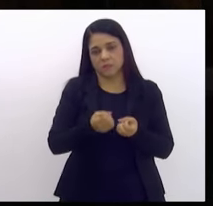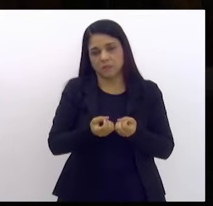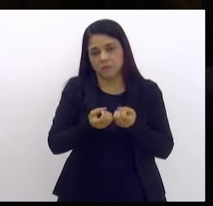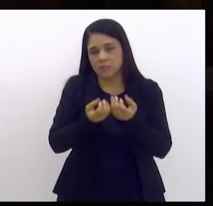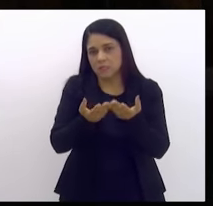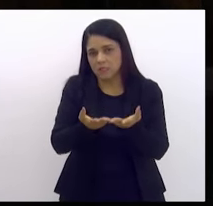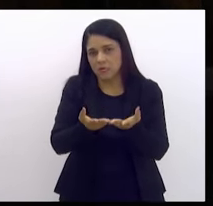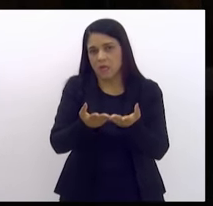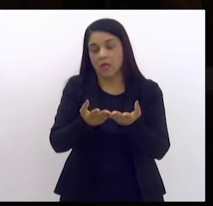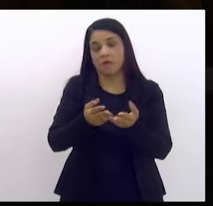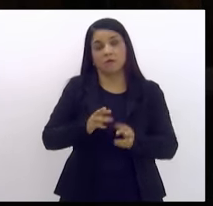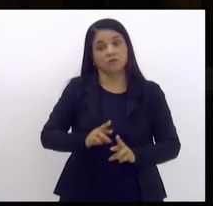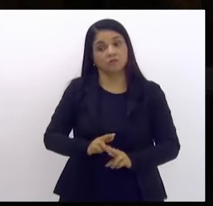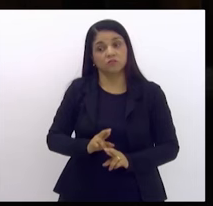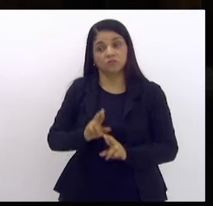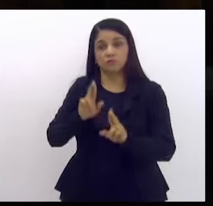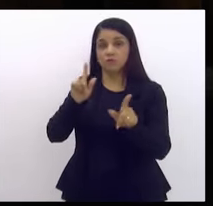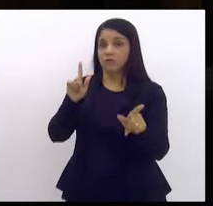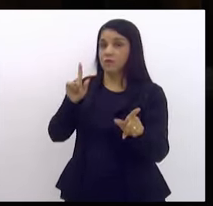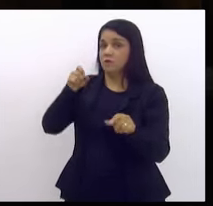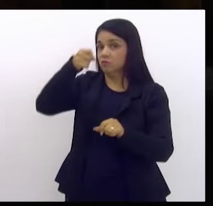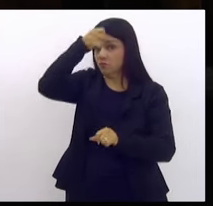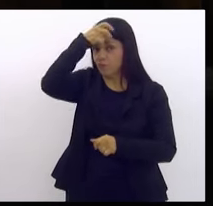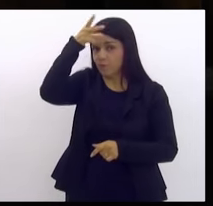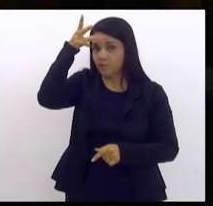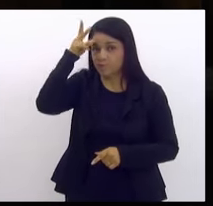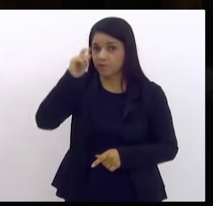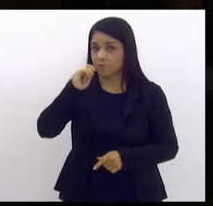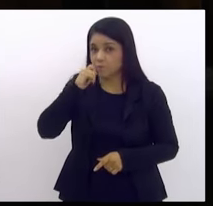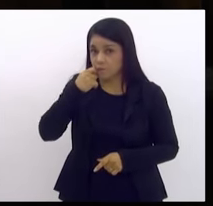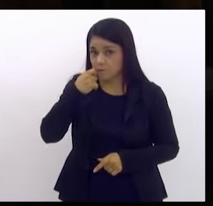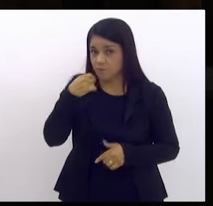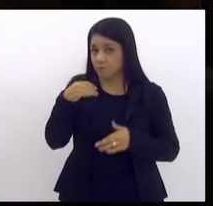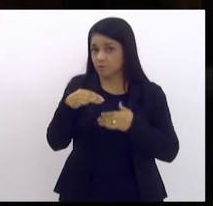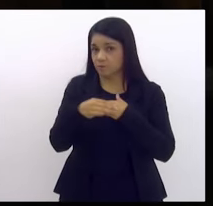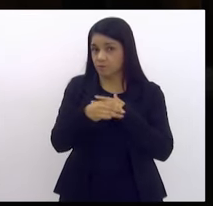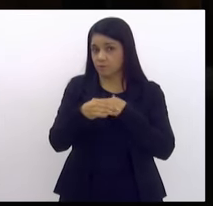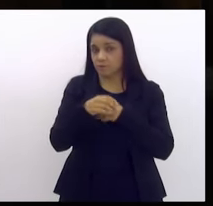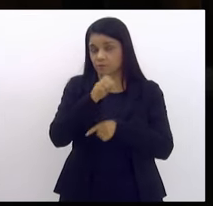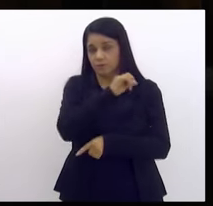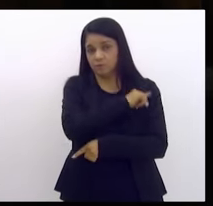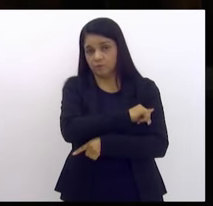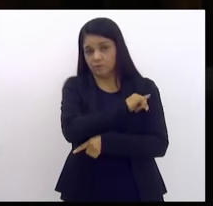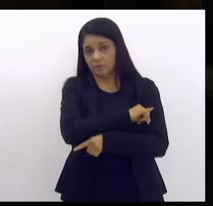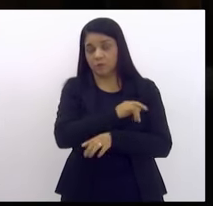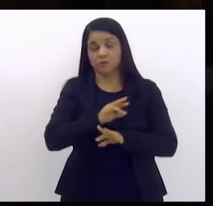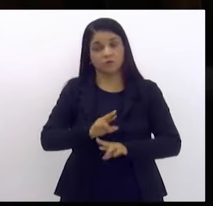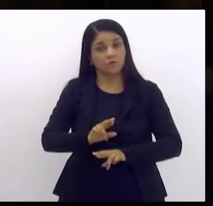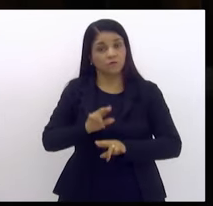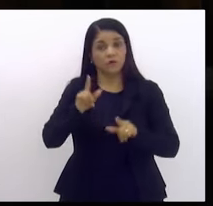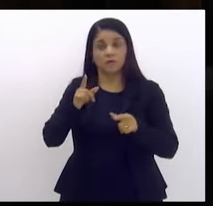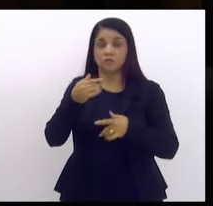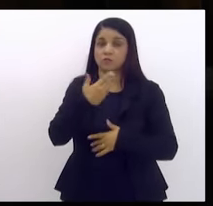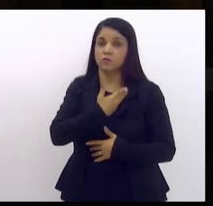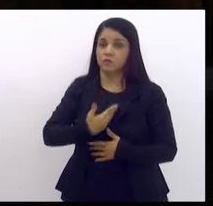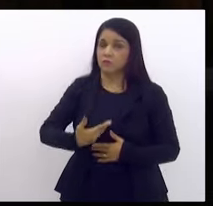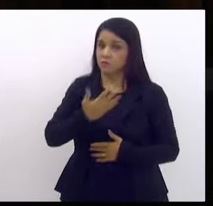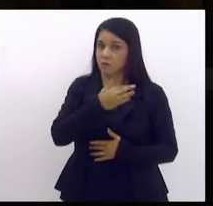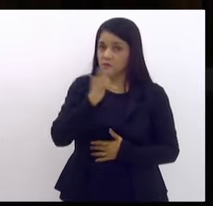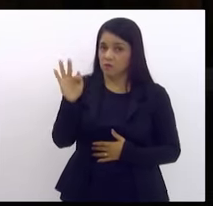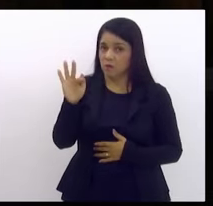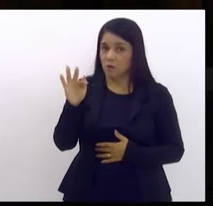do que fez o prefeito da cidade do Rio de Janeiro, diferente do que faz o governo federal, não se trata de criar